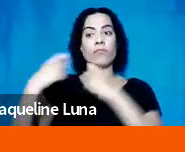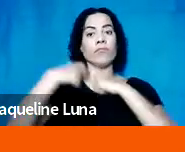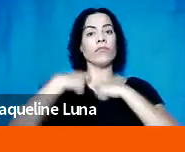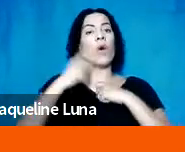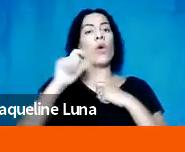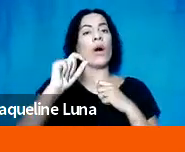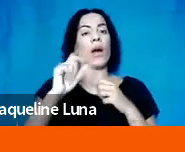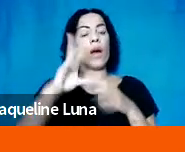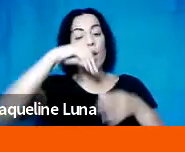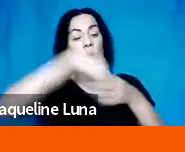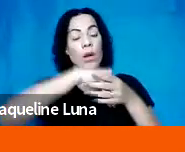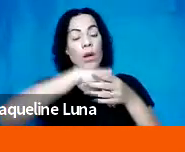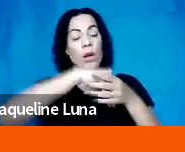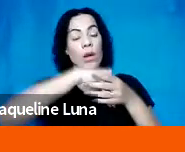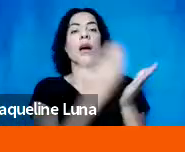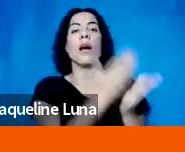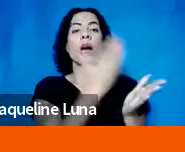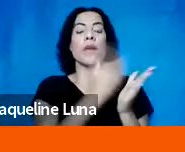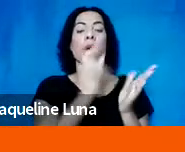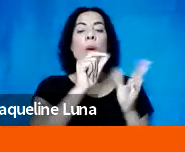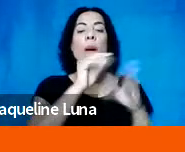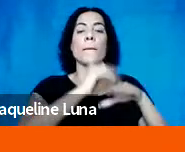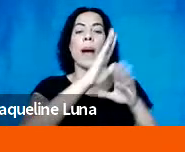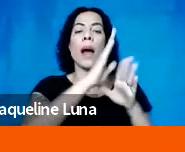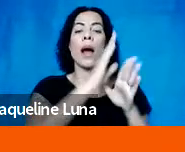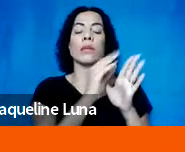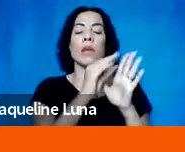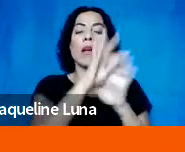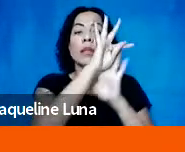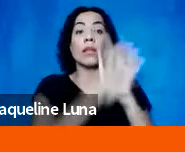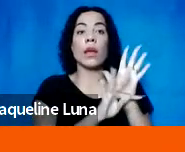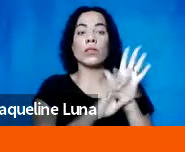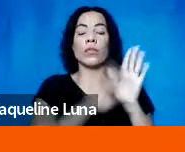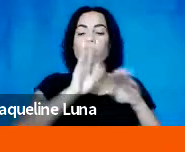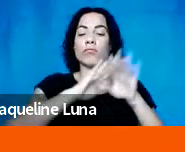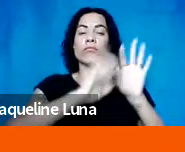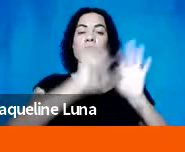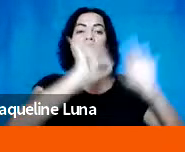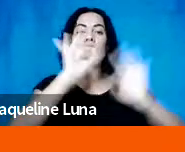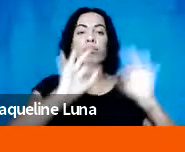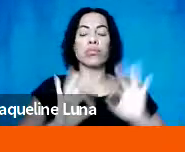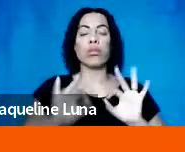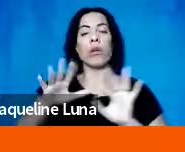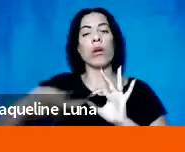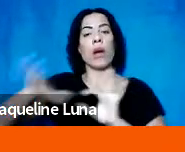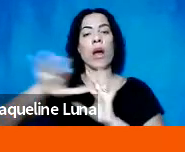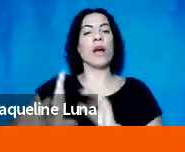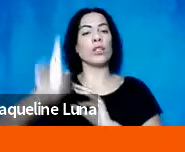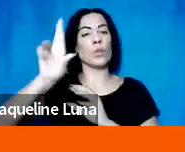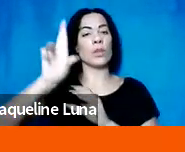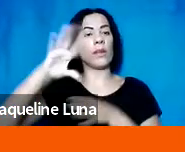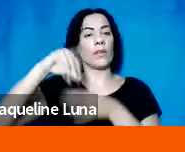matérias apuradas e escritas pelos próprios comunicadores e ativistas das favelas.